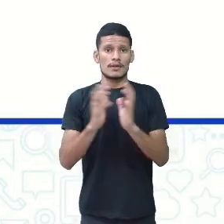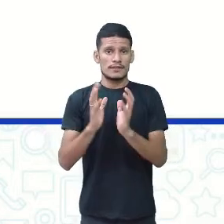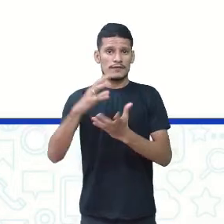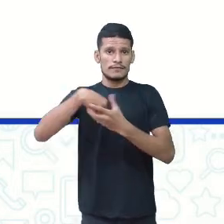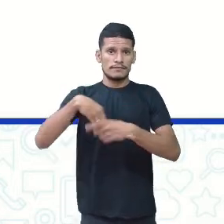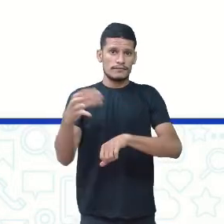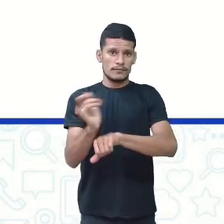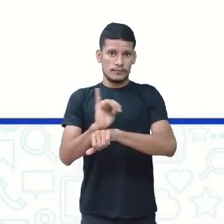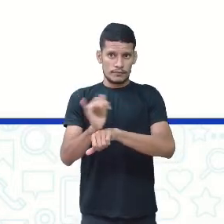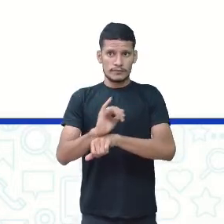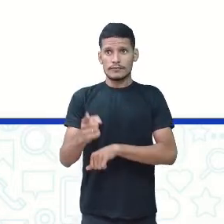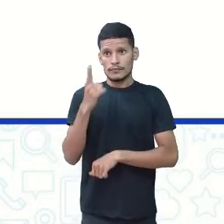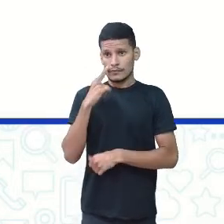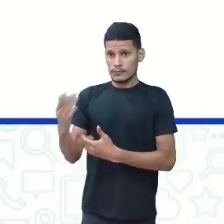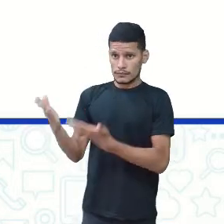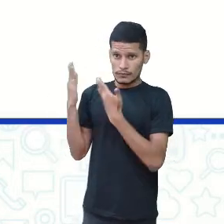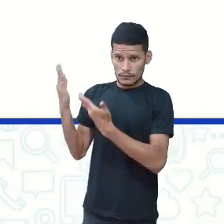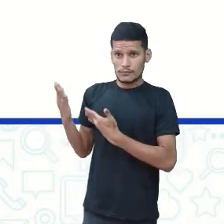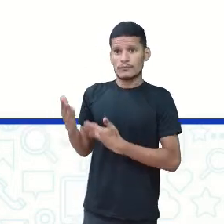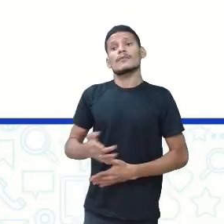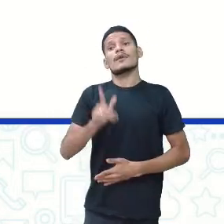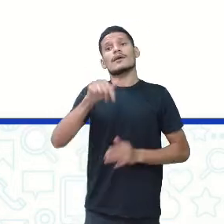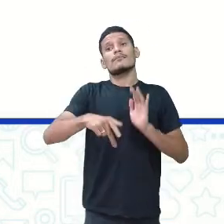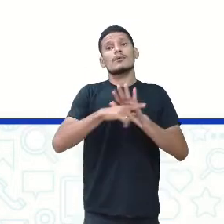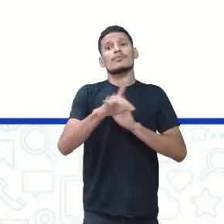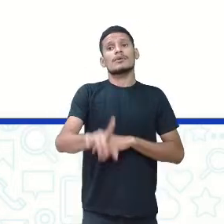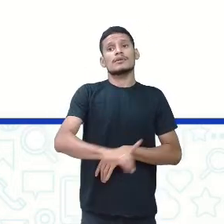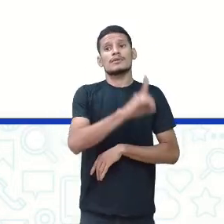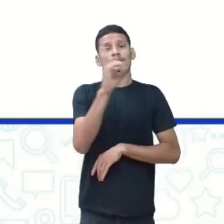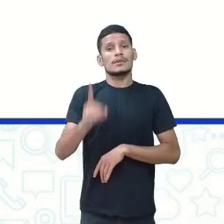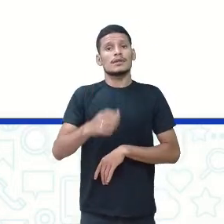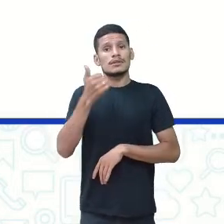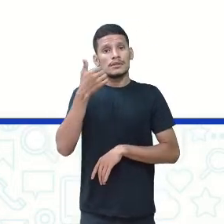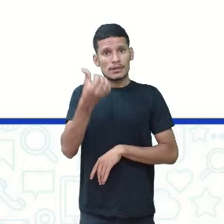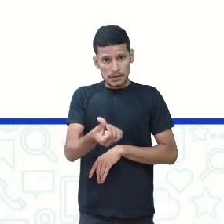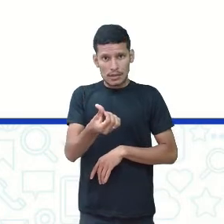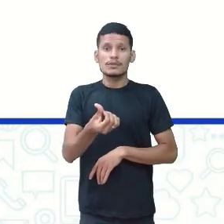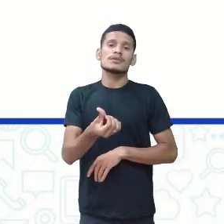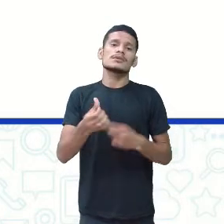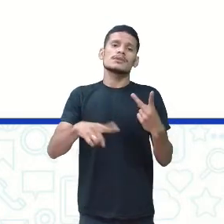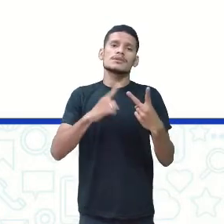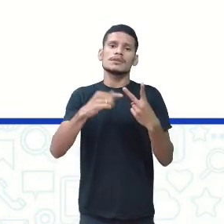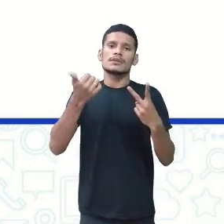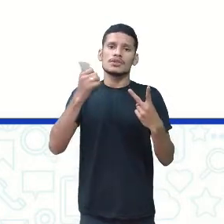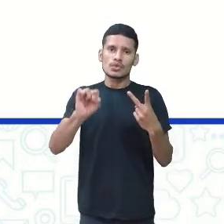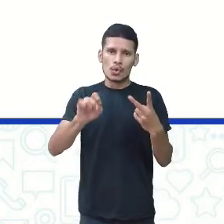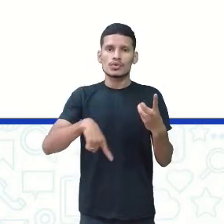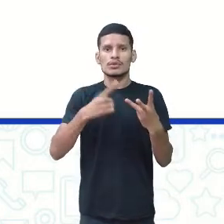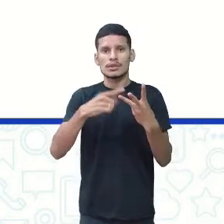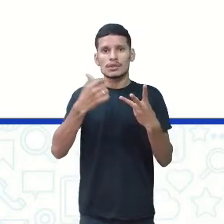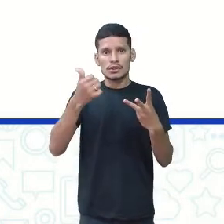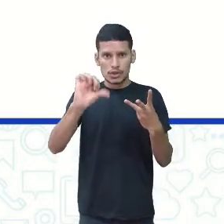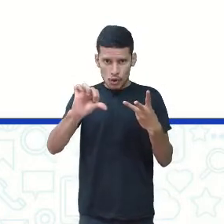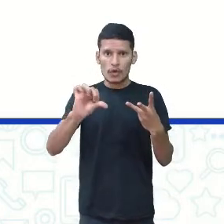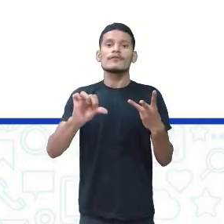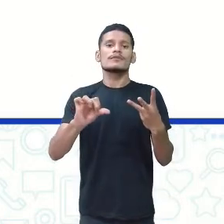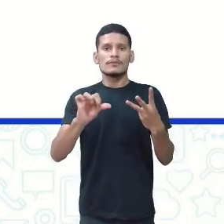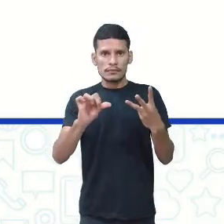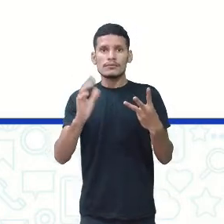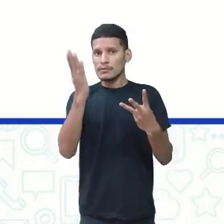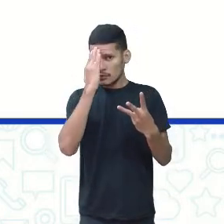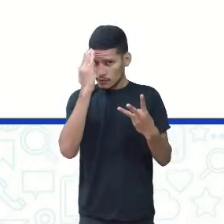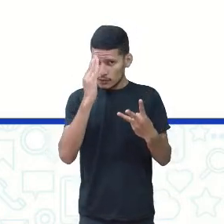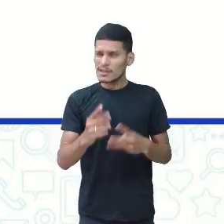YouTube. Essas aulas são do dia 16, 18 e 19, né? Nossas aulas aqui